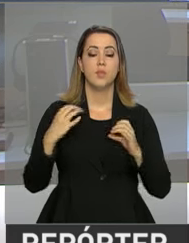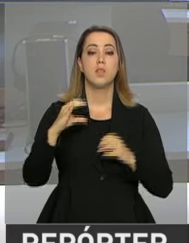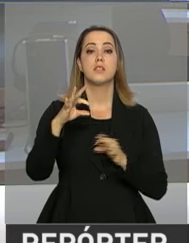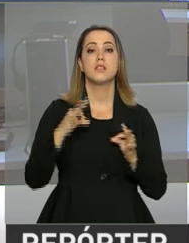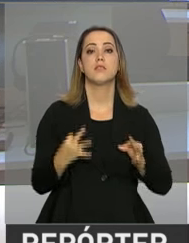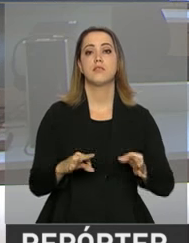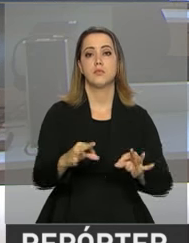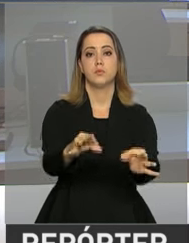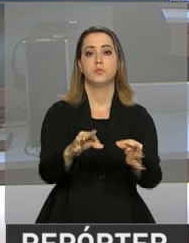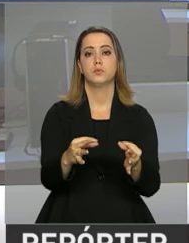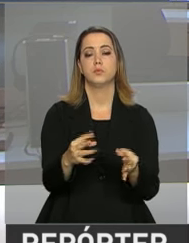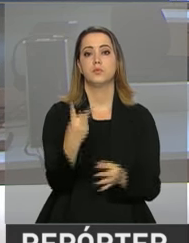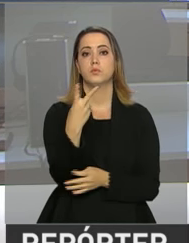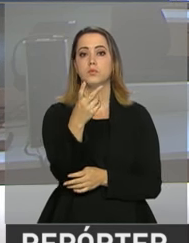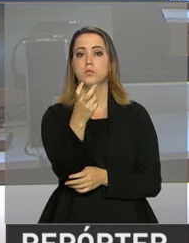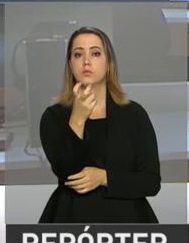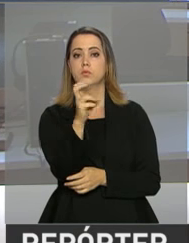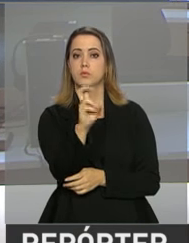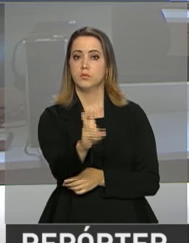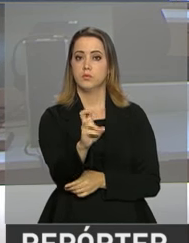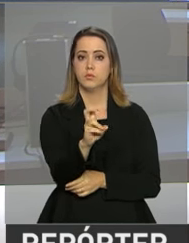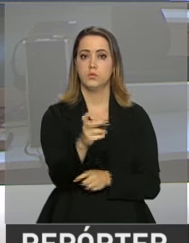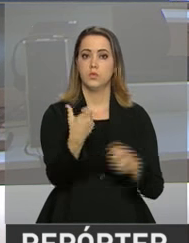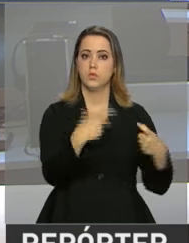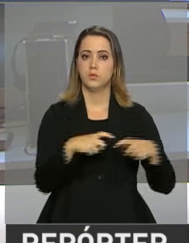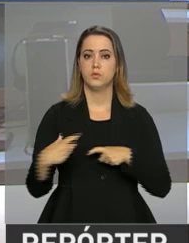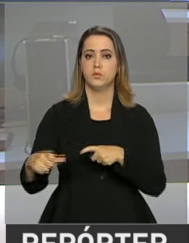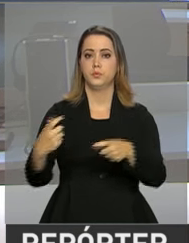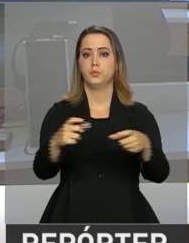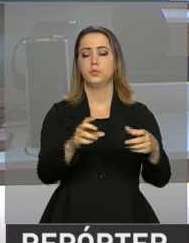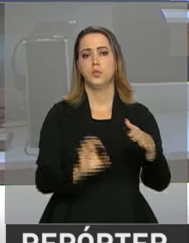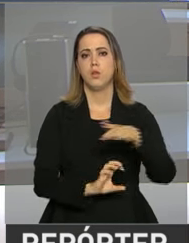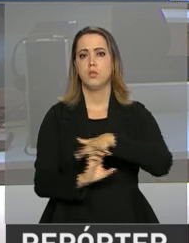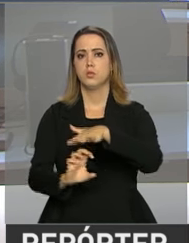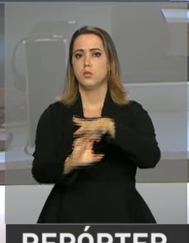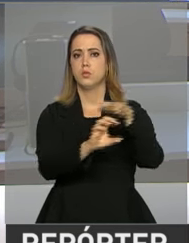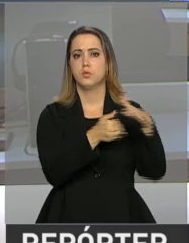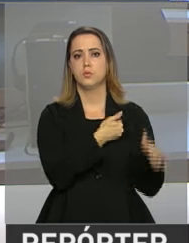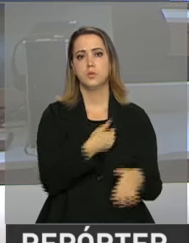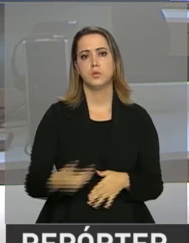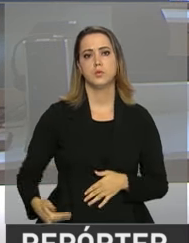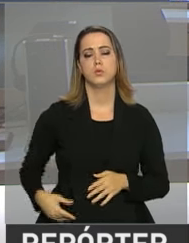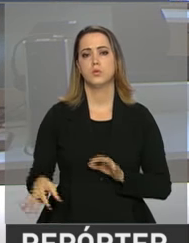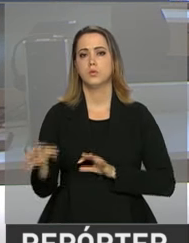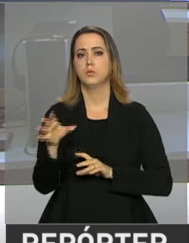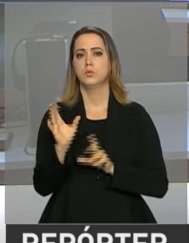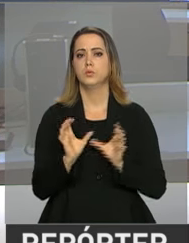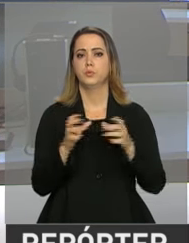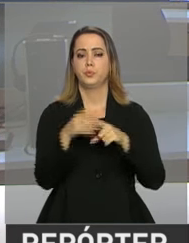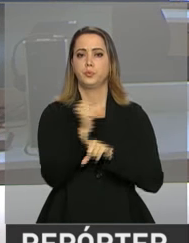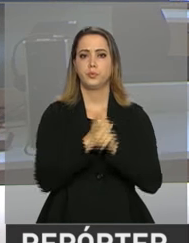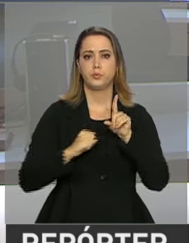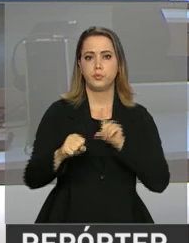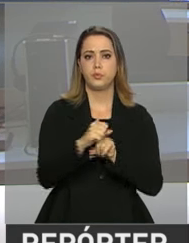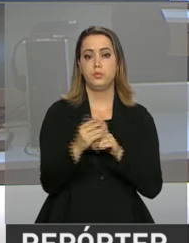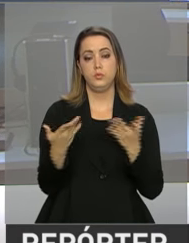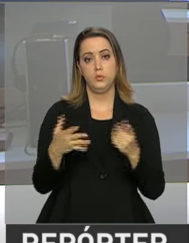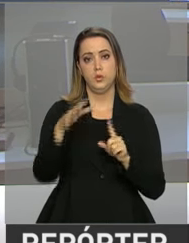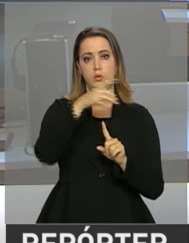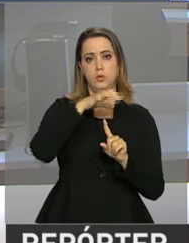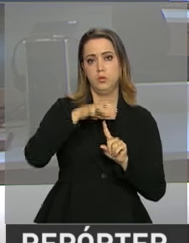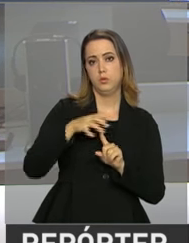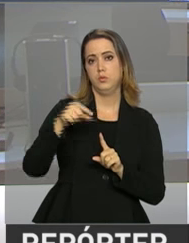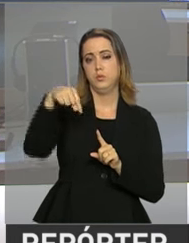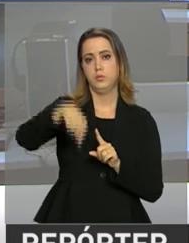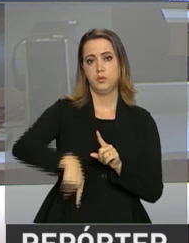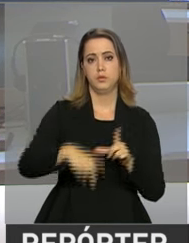Ciência e tecnologia em 25 estandes de agências, empresas estatais e organizações sociais. Em uma feira em Brasília, o